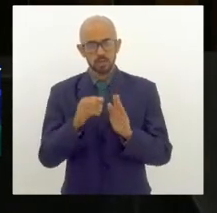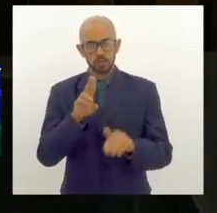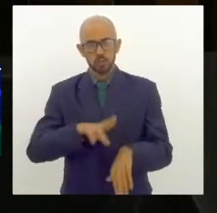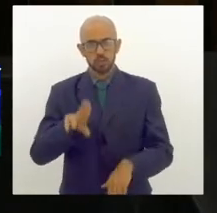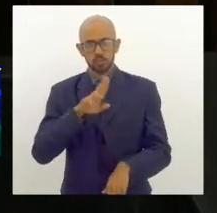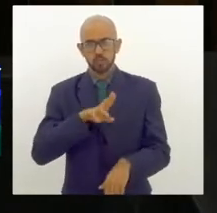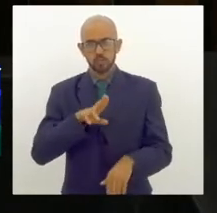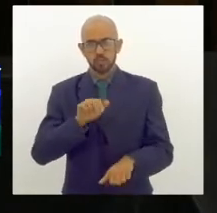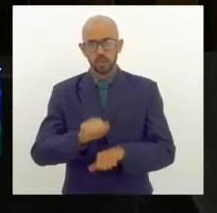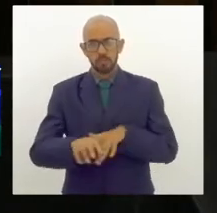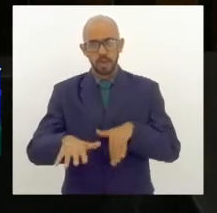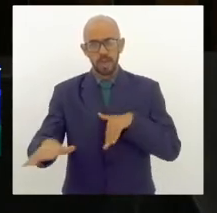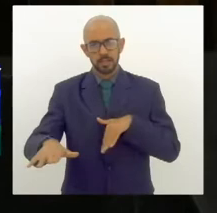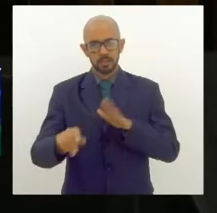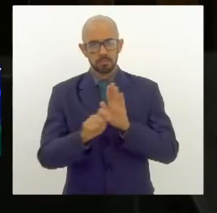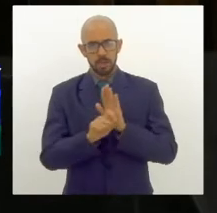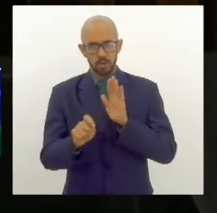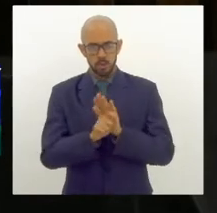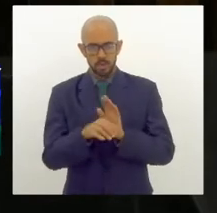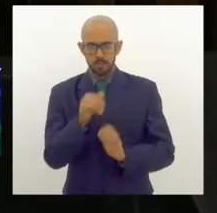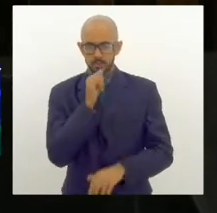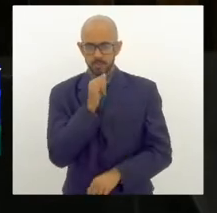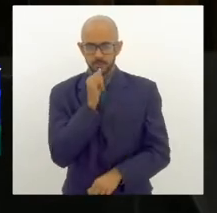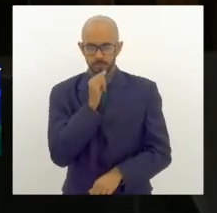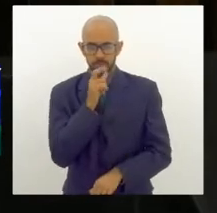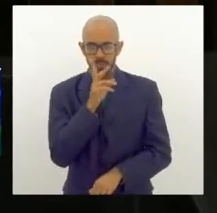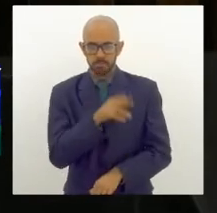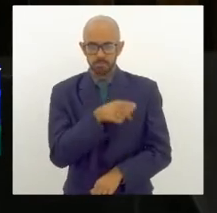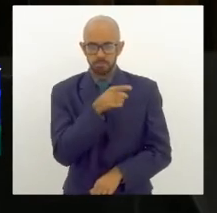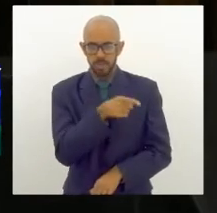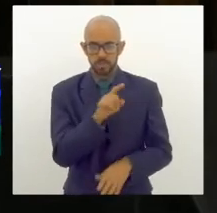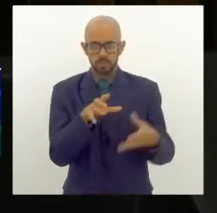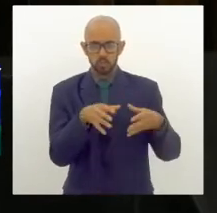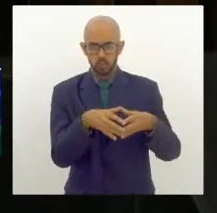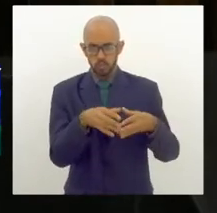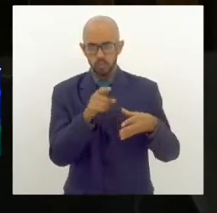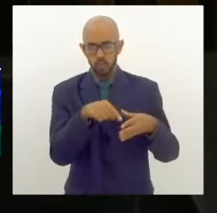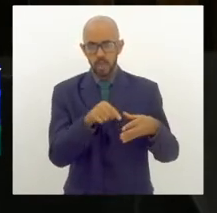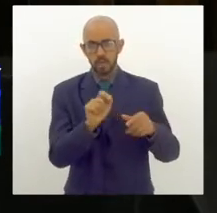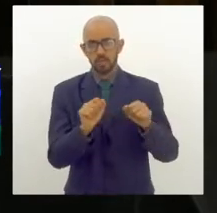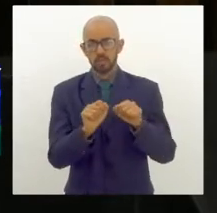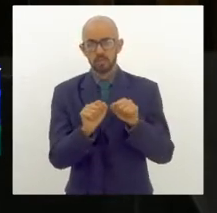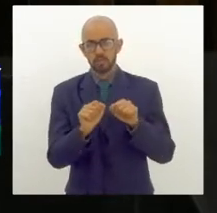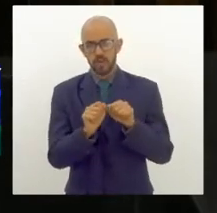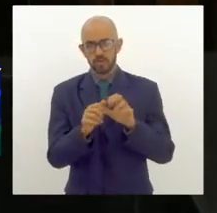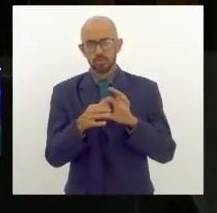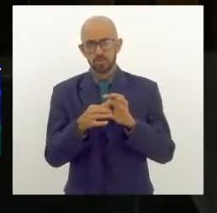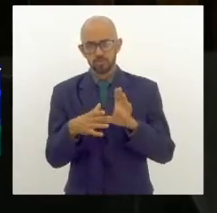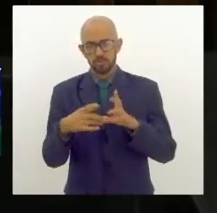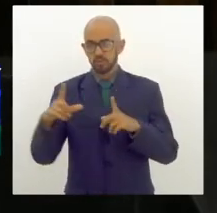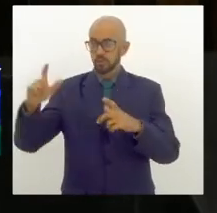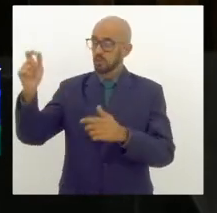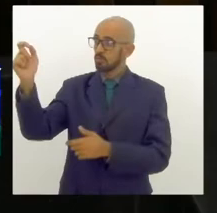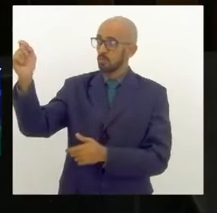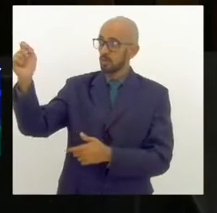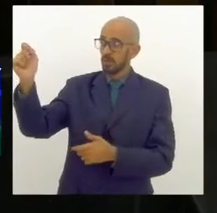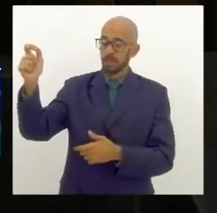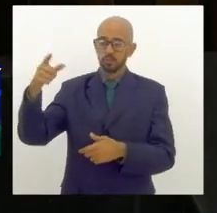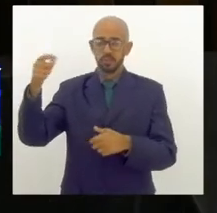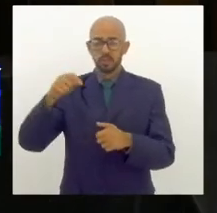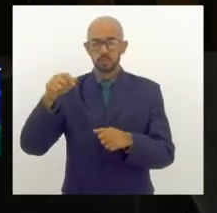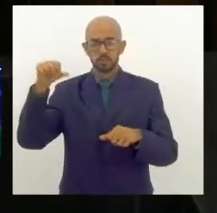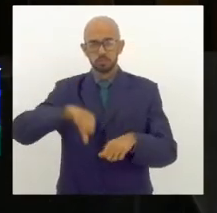de marcha da maconha, por exemplo. Essa mesma bancada da droga é aquela que se permite se fotografar ao lado dos